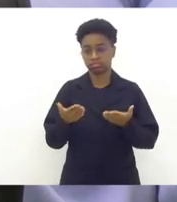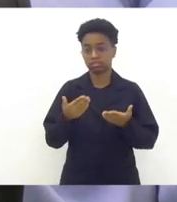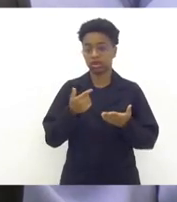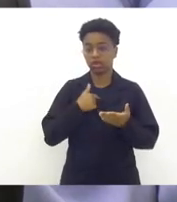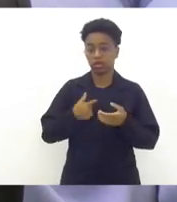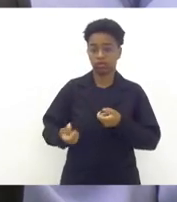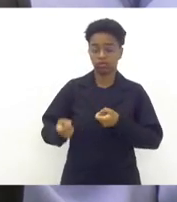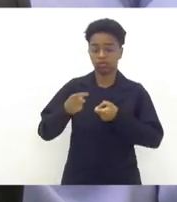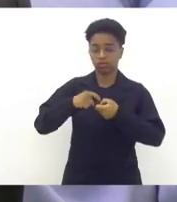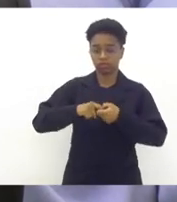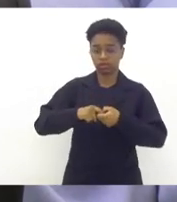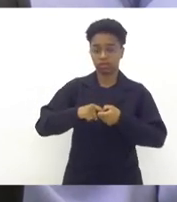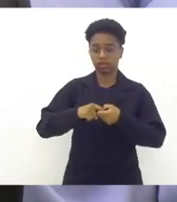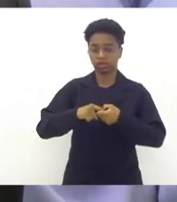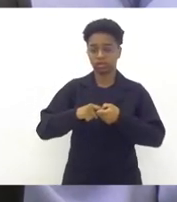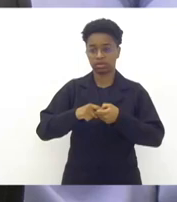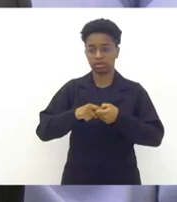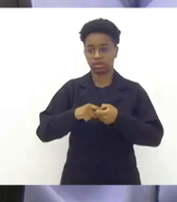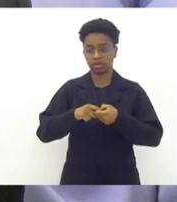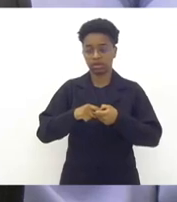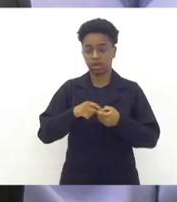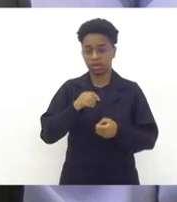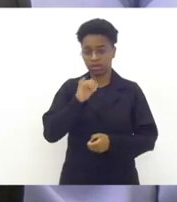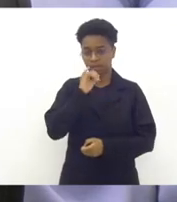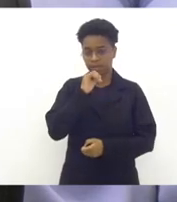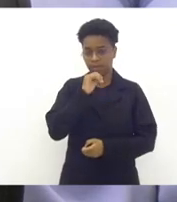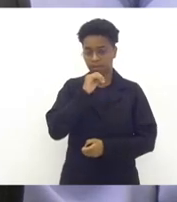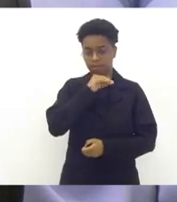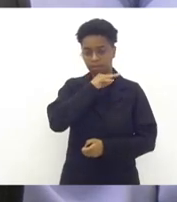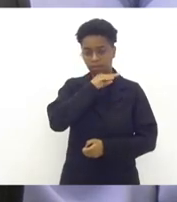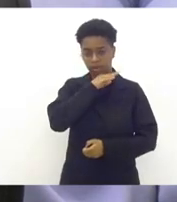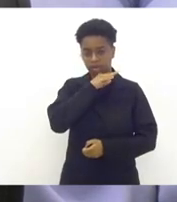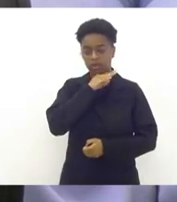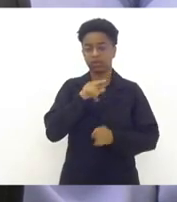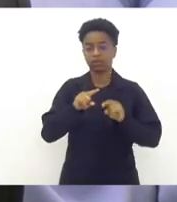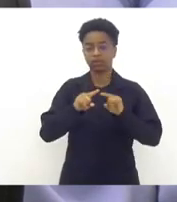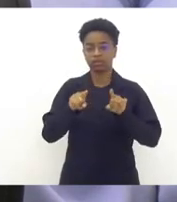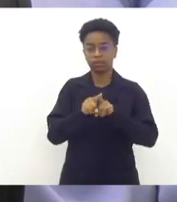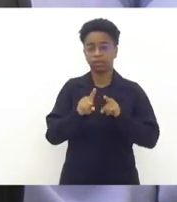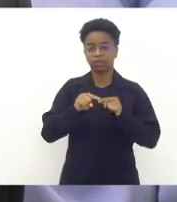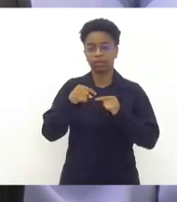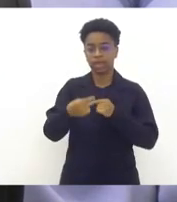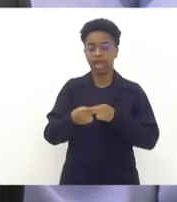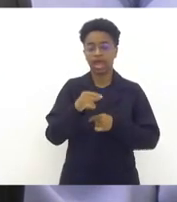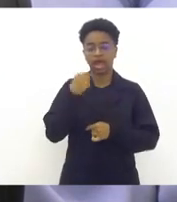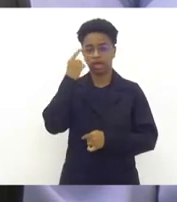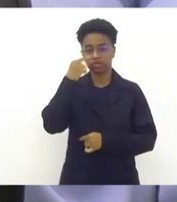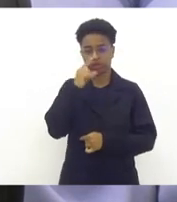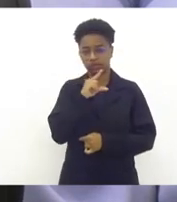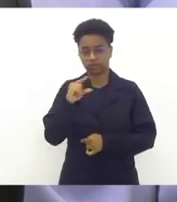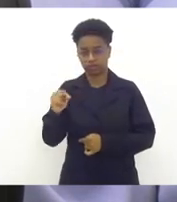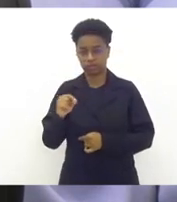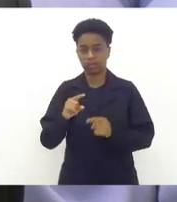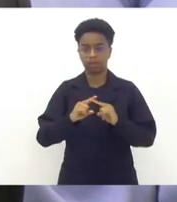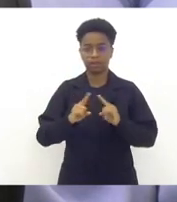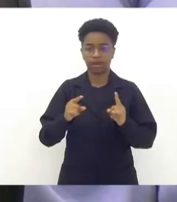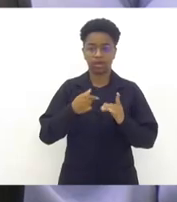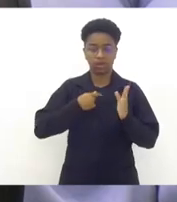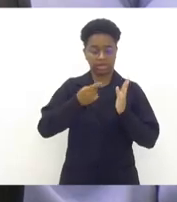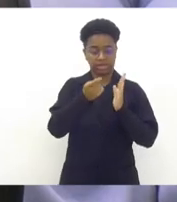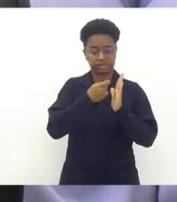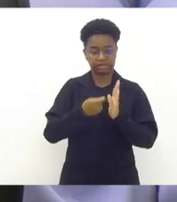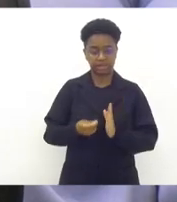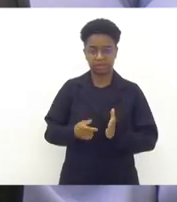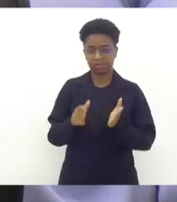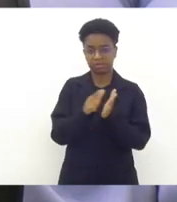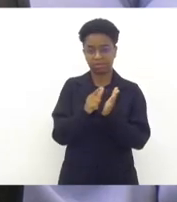para o Porquinho, depois a advogada na época saiu, eu tive que assinar alguns papéis, que eu não entendo muito bem, eu